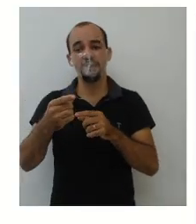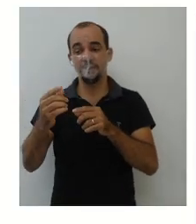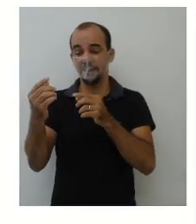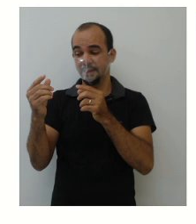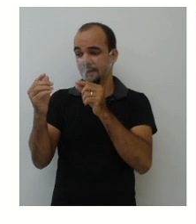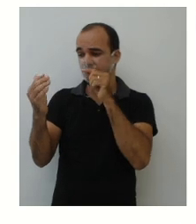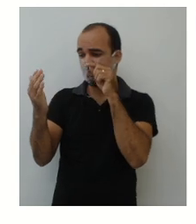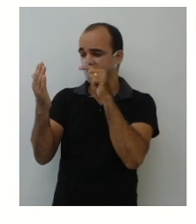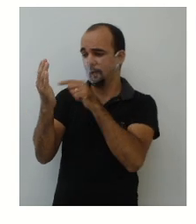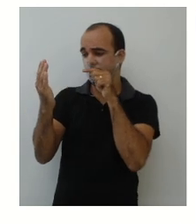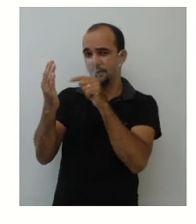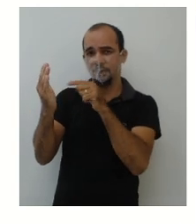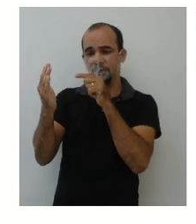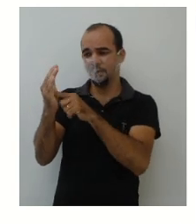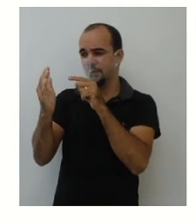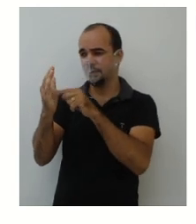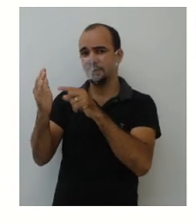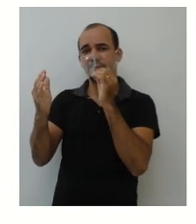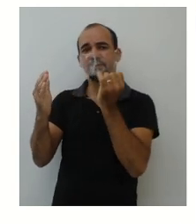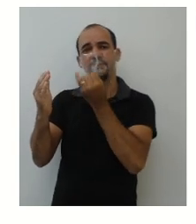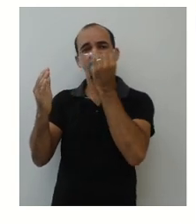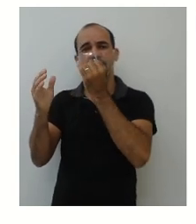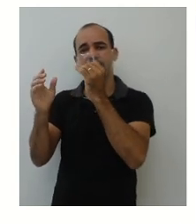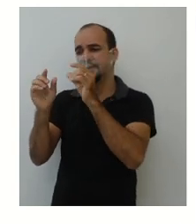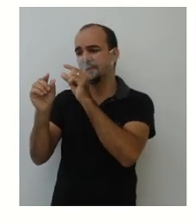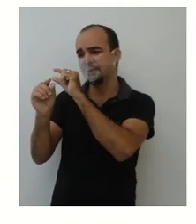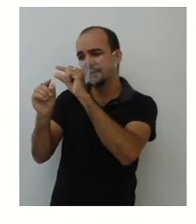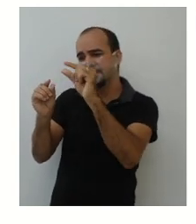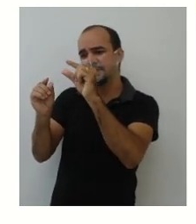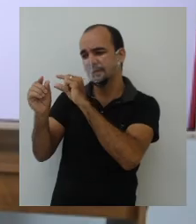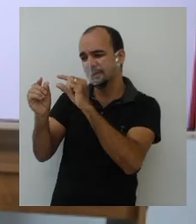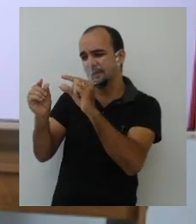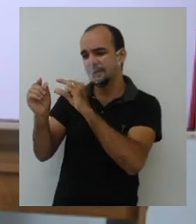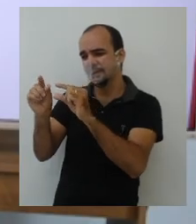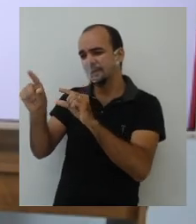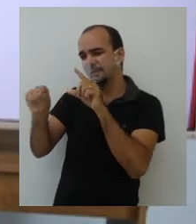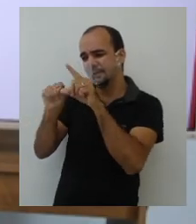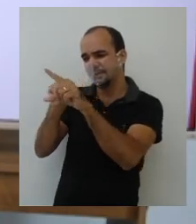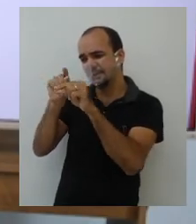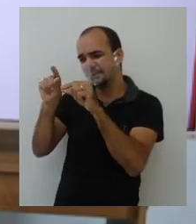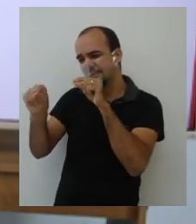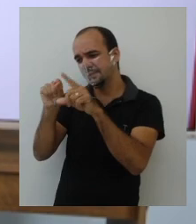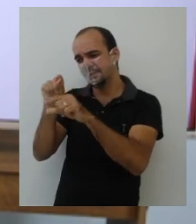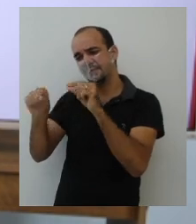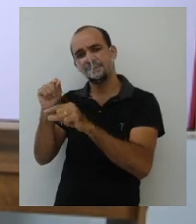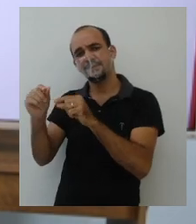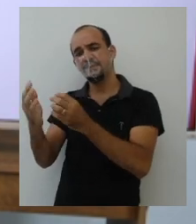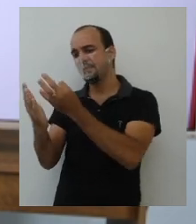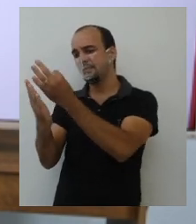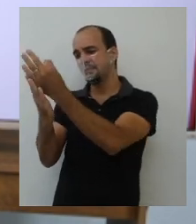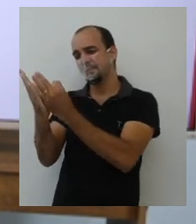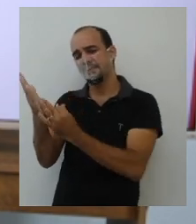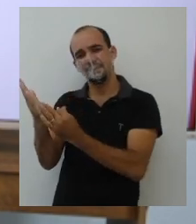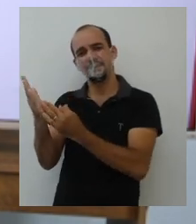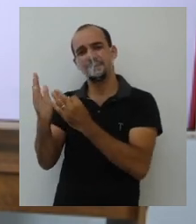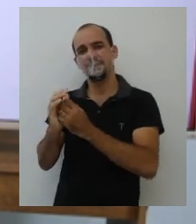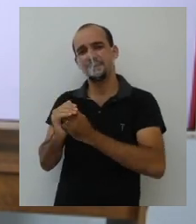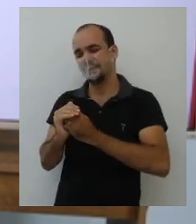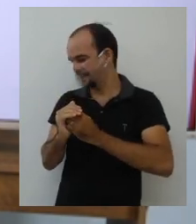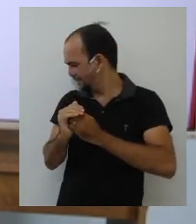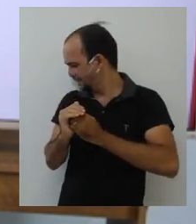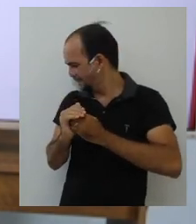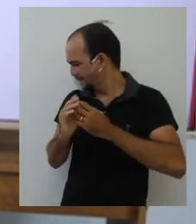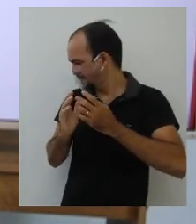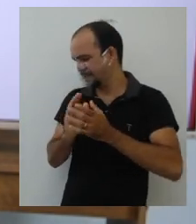o que for de mais importante. Lembra que muitos textos têm assim, algumas expressões